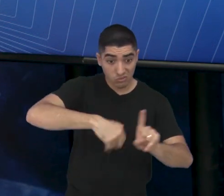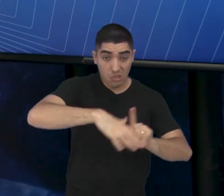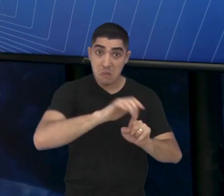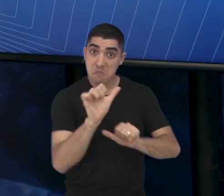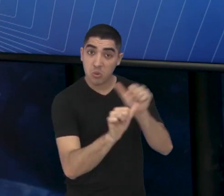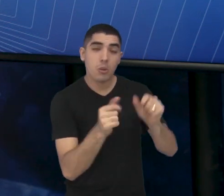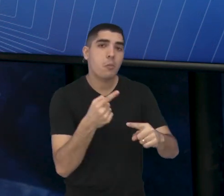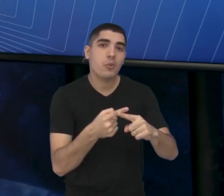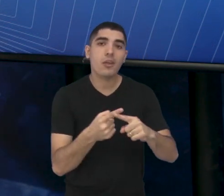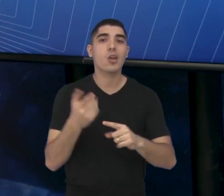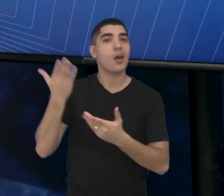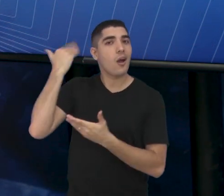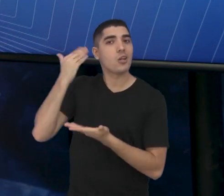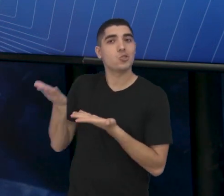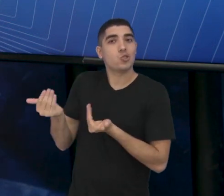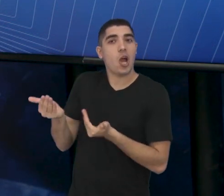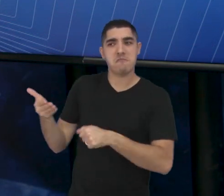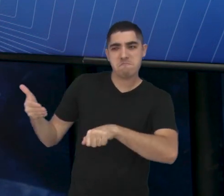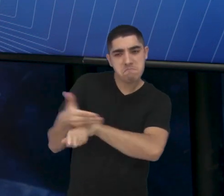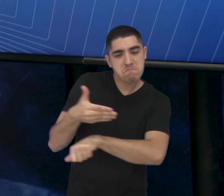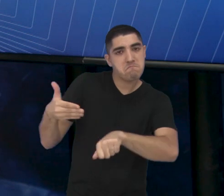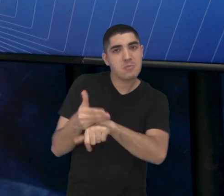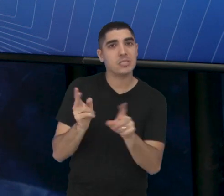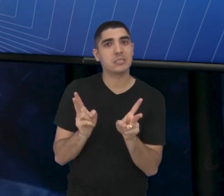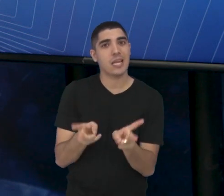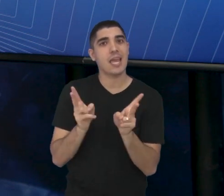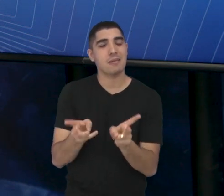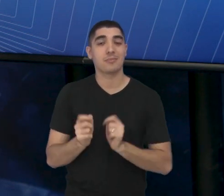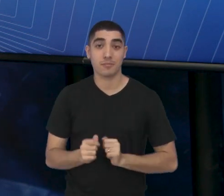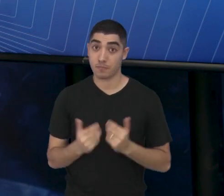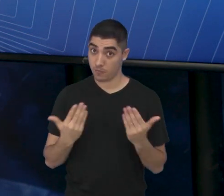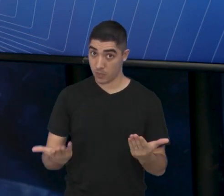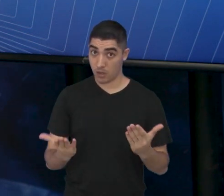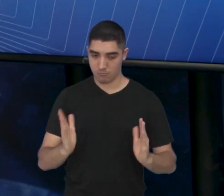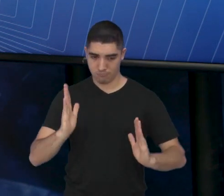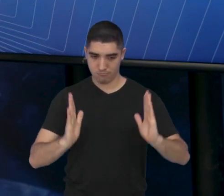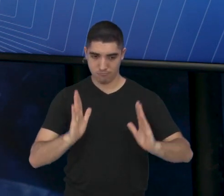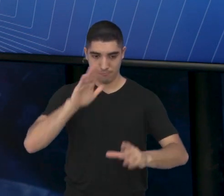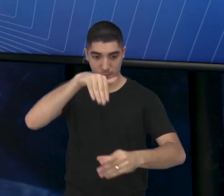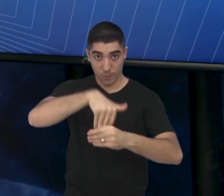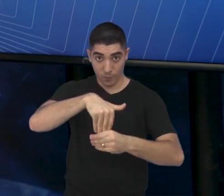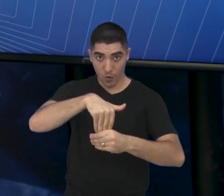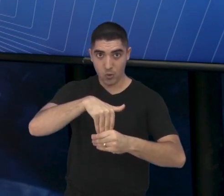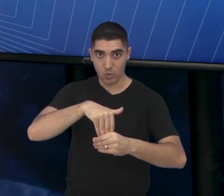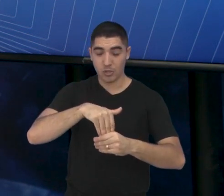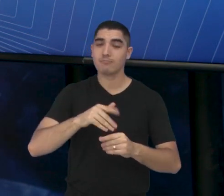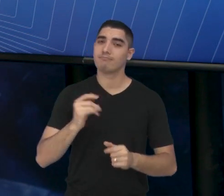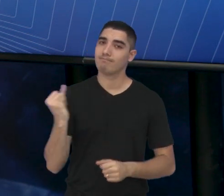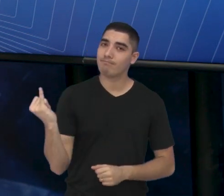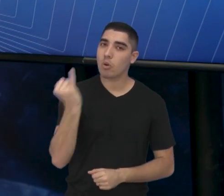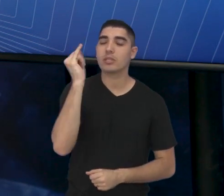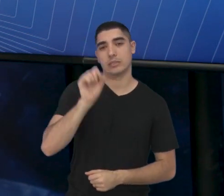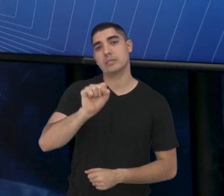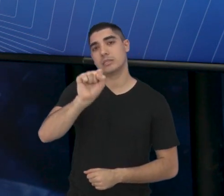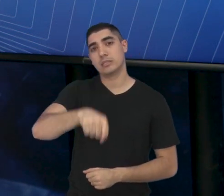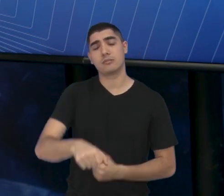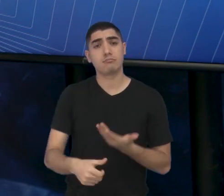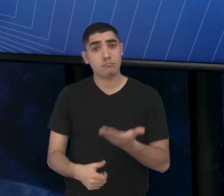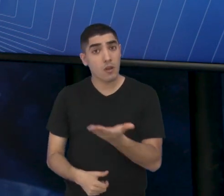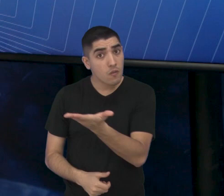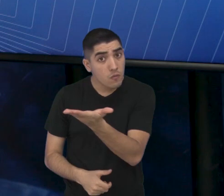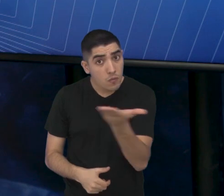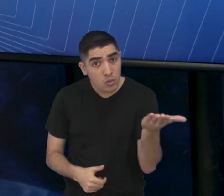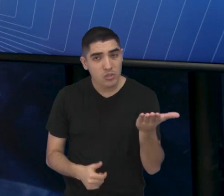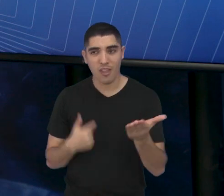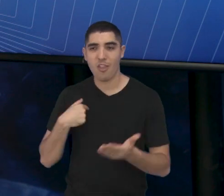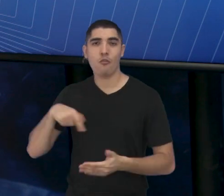tiveram participação de jovens de maneira muito intensa. E a eleição, ela é um momento importante, sim. Então, mesmo que